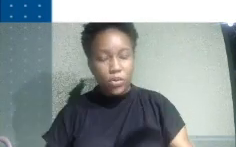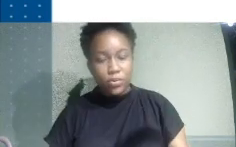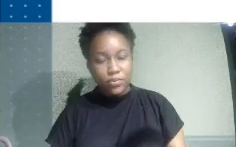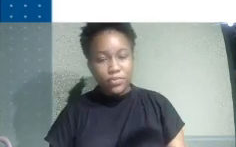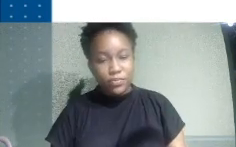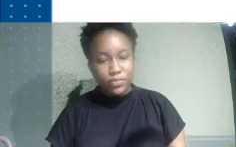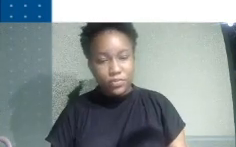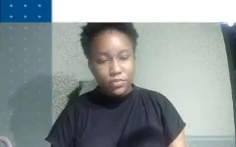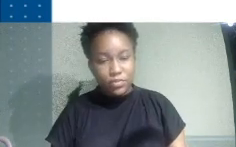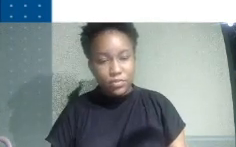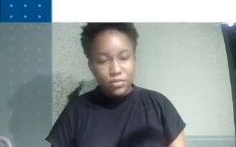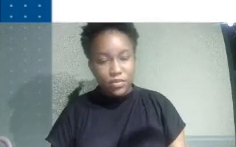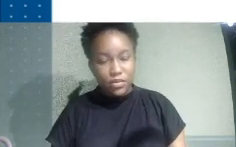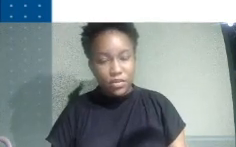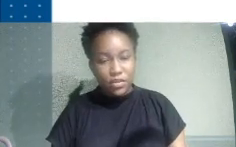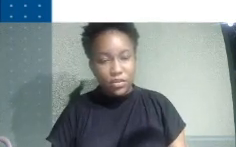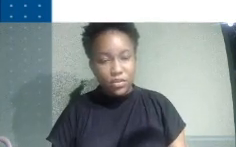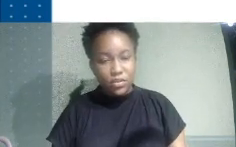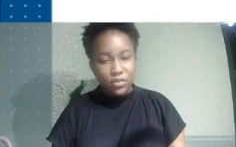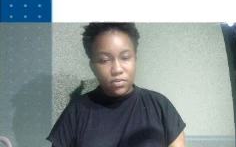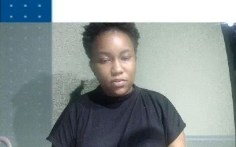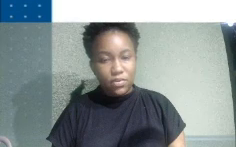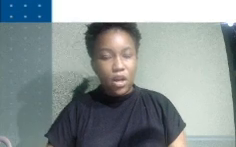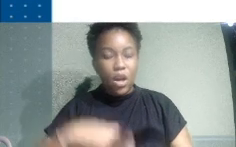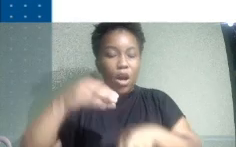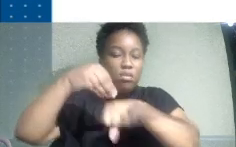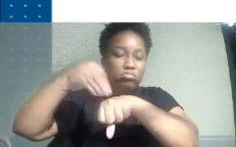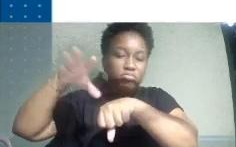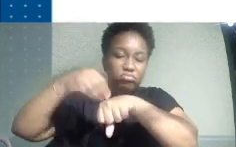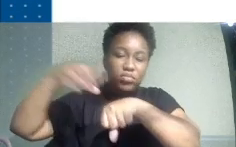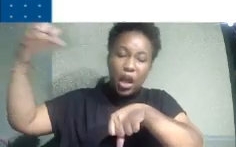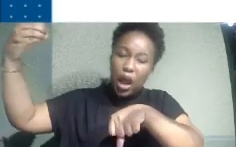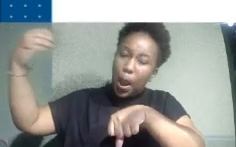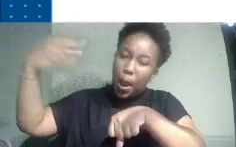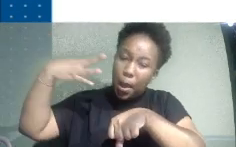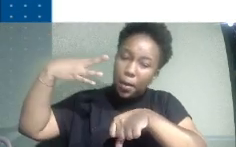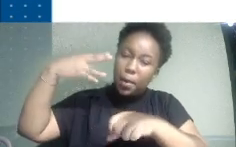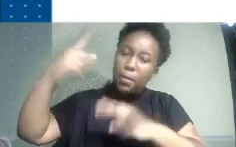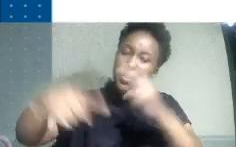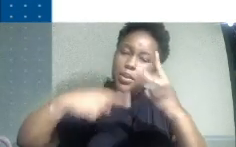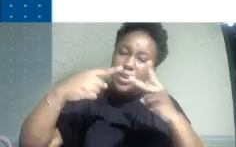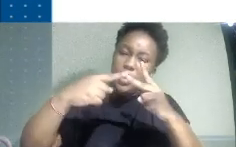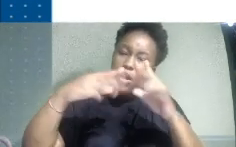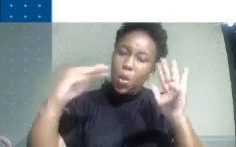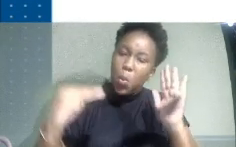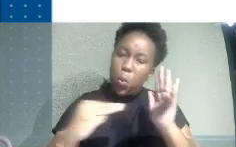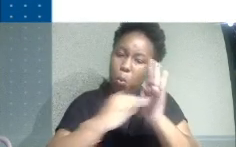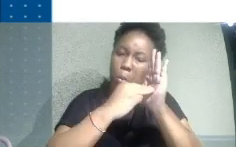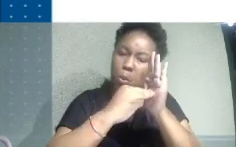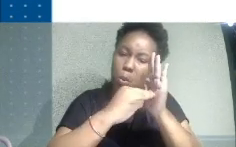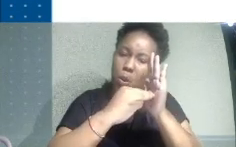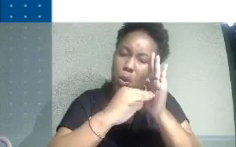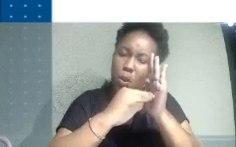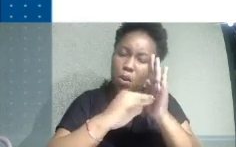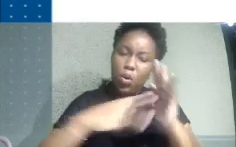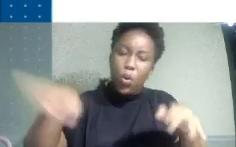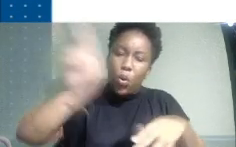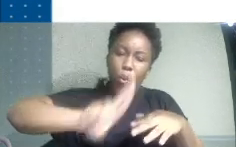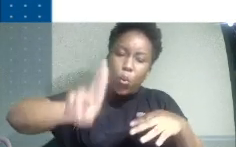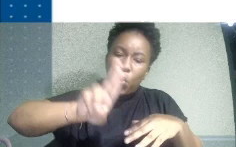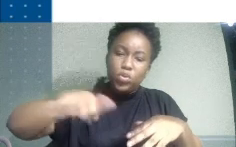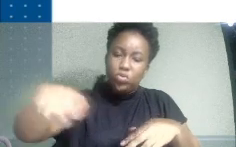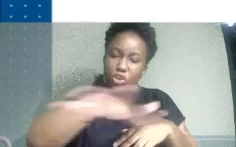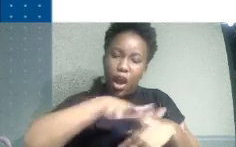distribuição e alimentam diretamente as lâmpadas, as tomadas, tá? Seja TUG ou seja TUI, tomadas de uso geral, tomadas